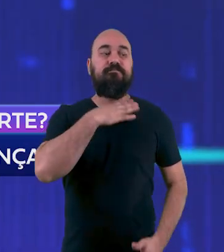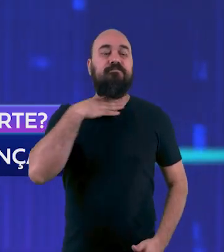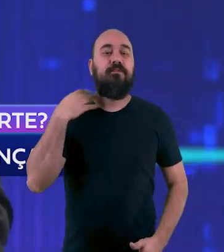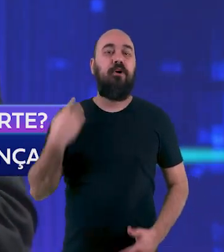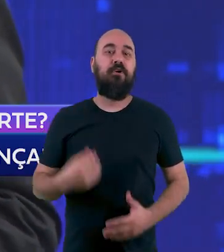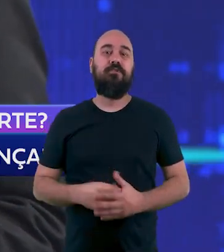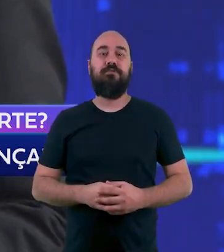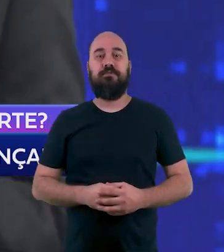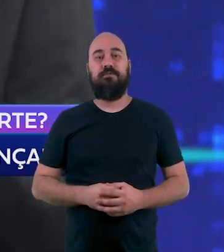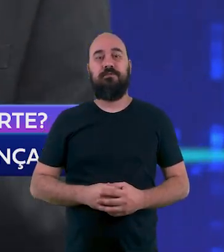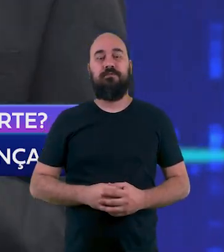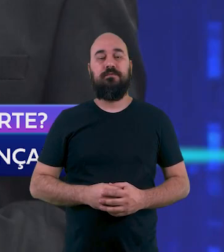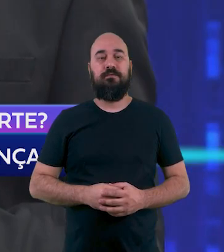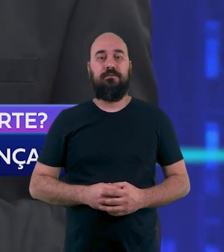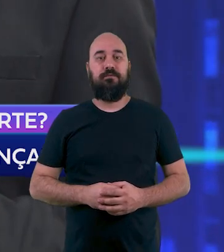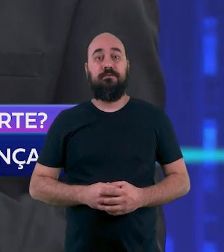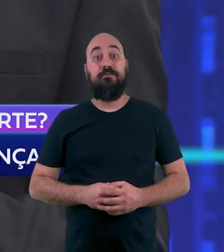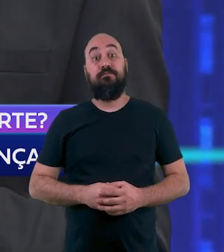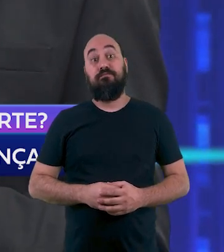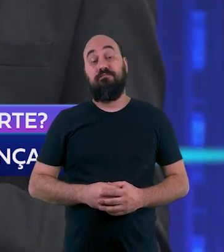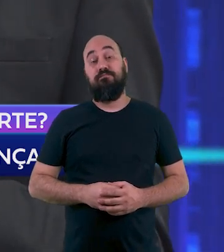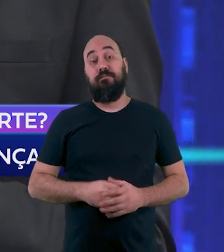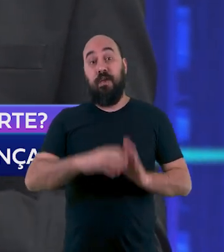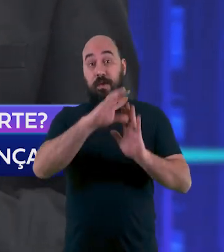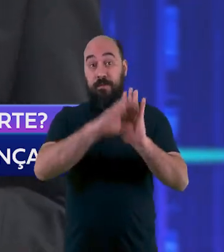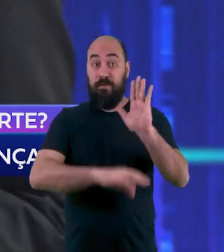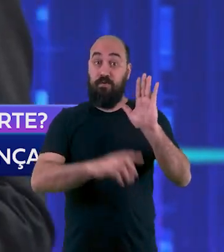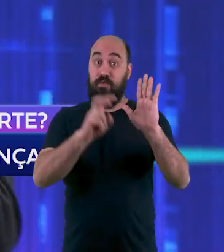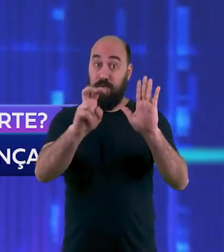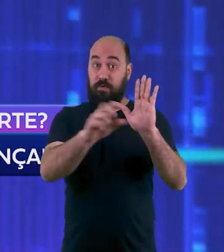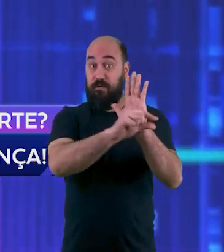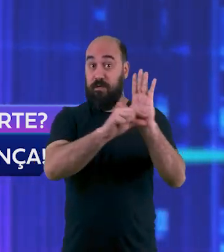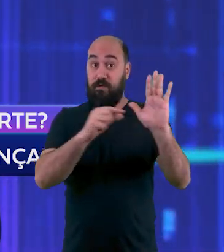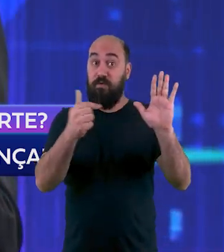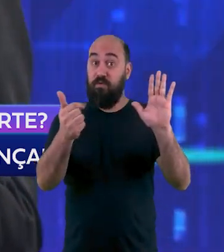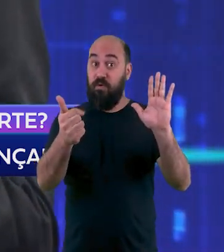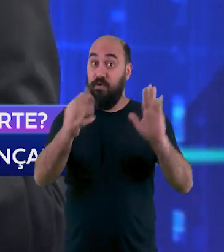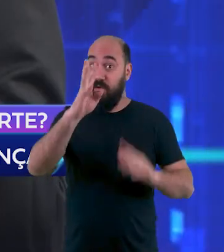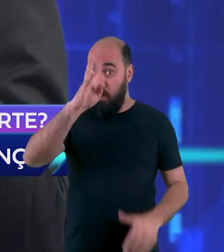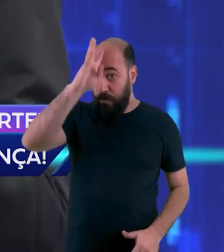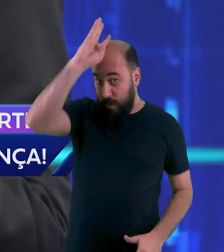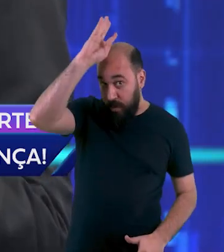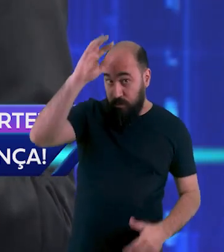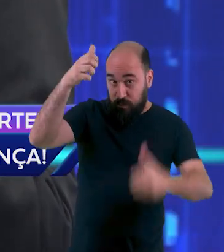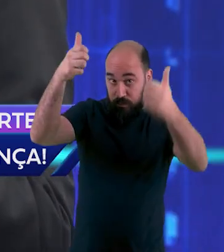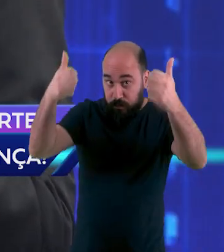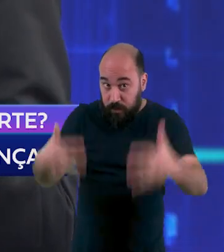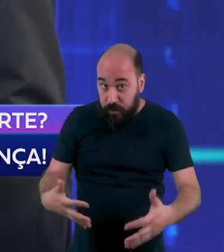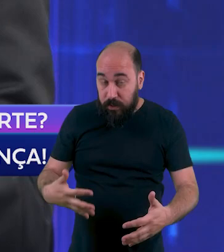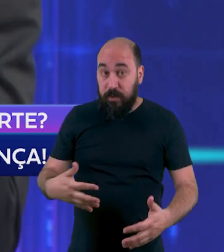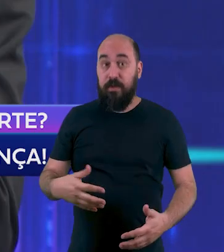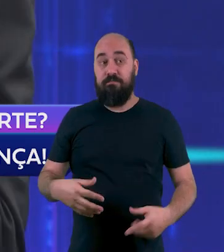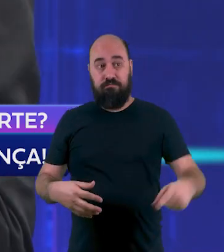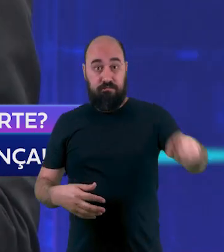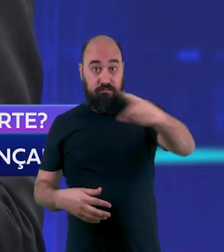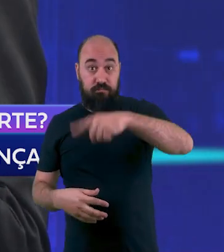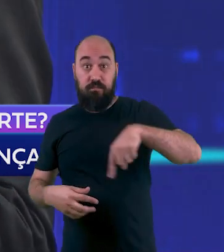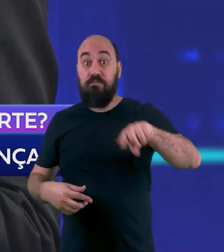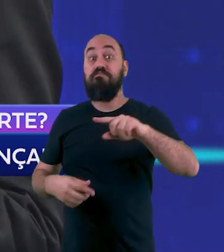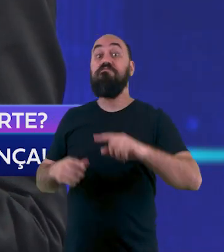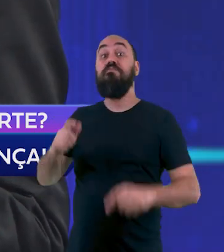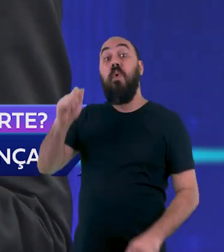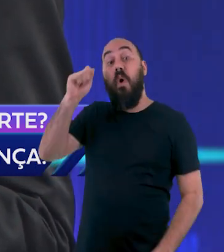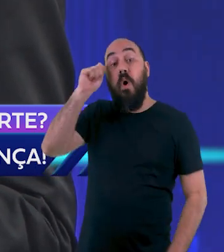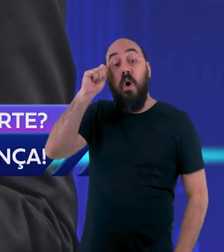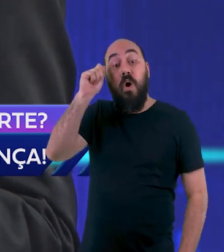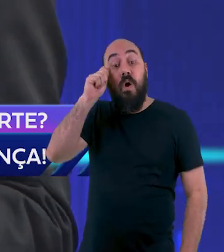para nós em Romanos, no capítulo 5, versículo 12, que diz assim: portanto, assim como por um só homem